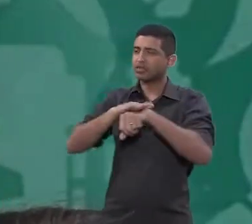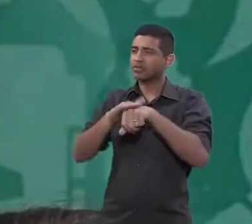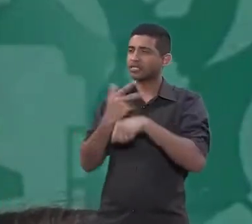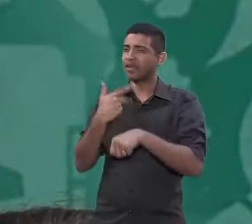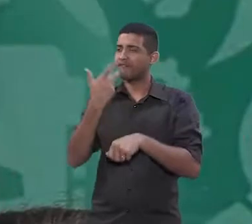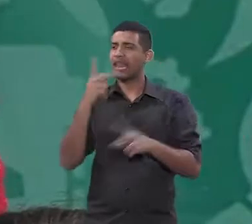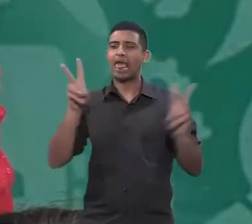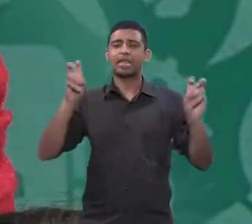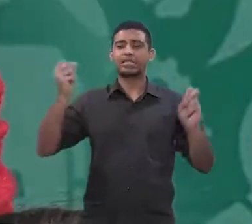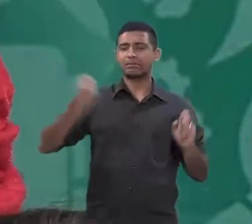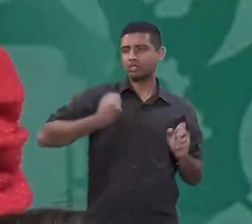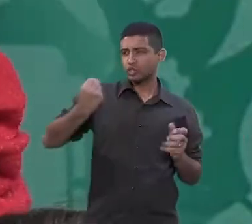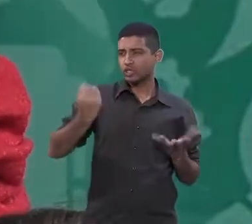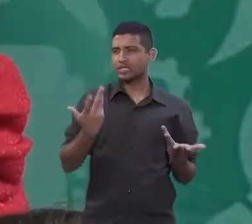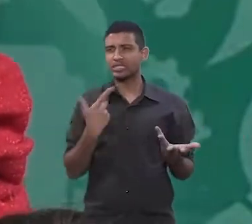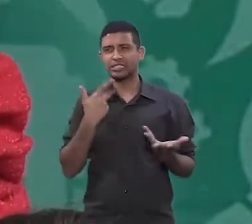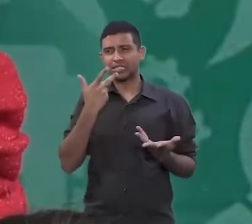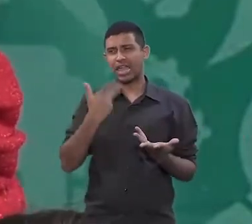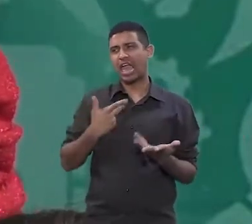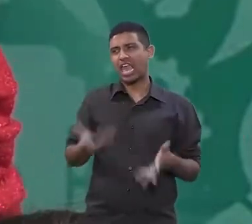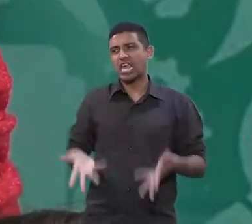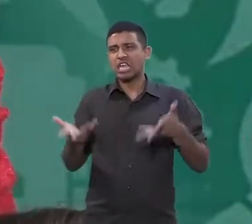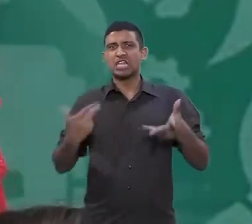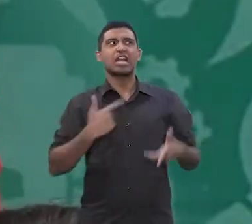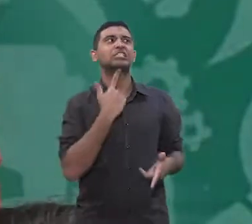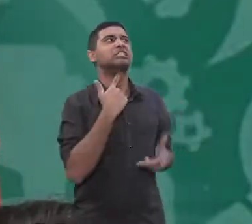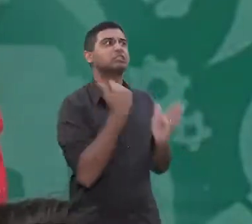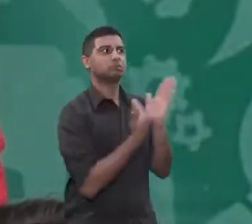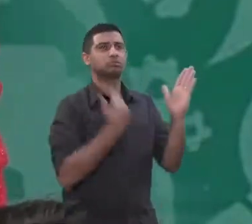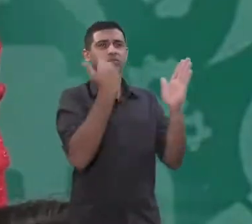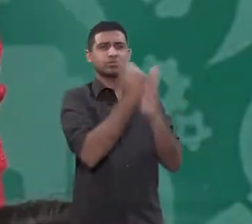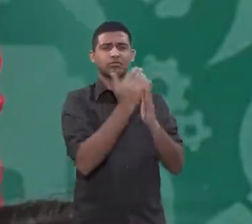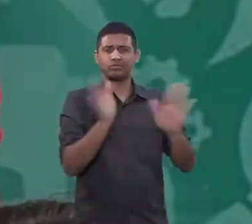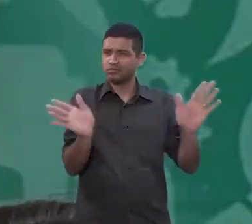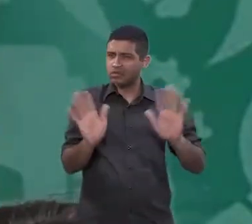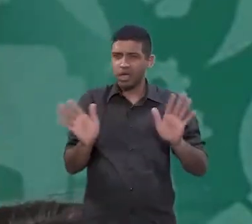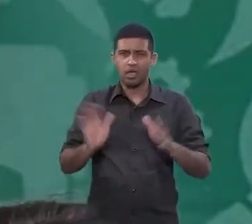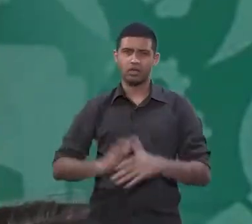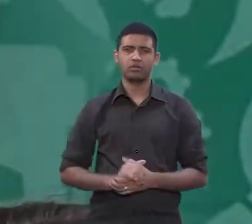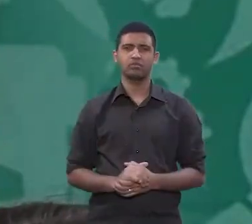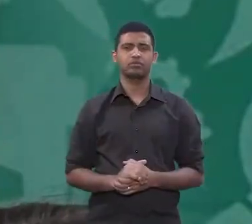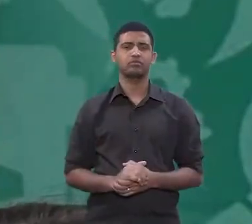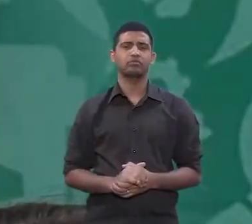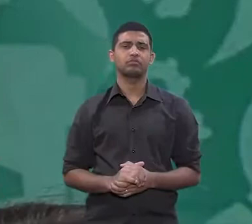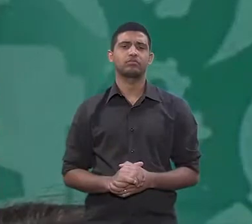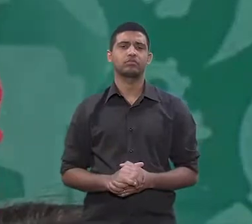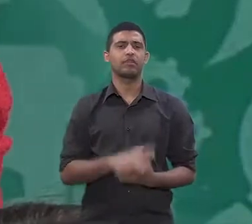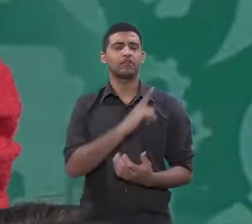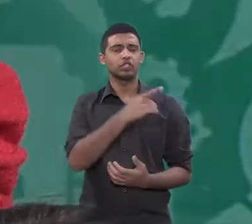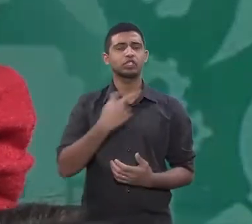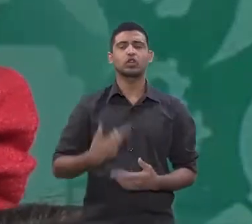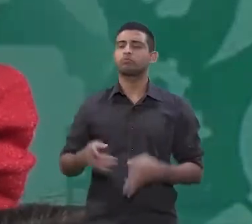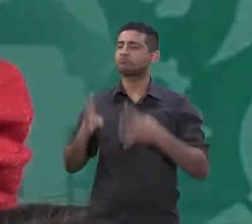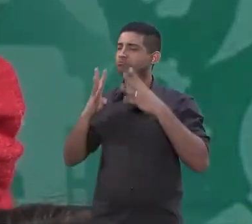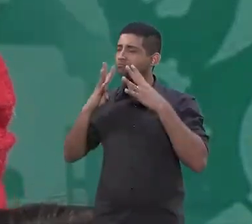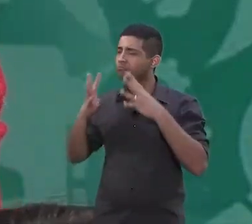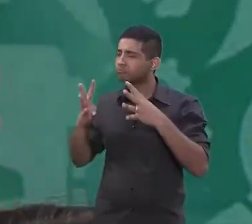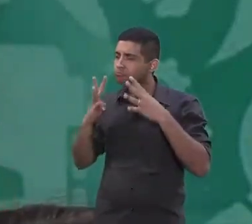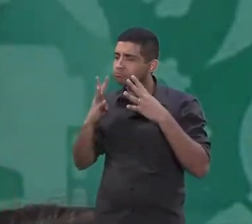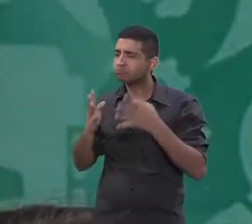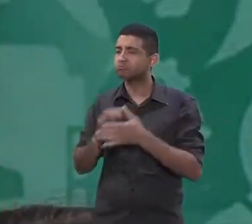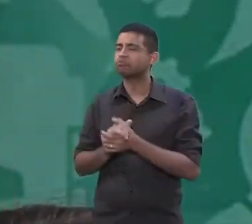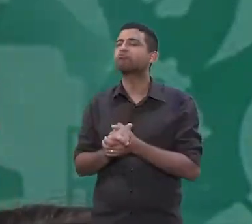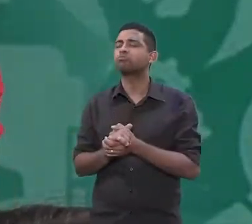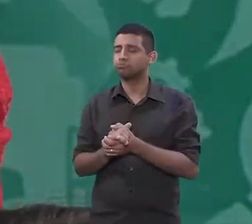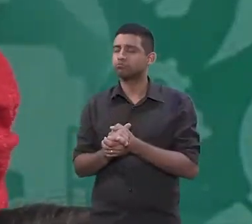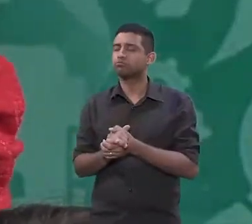não vai incentivar ou criar outras intenções. você vai estar dando um ouvido a essa